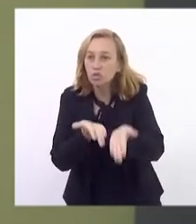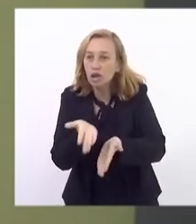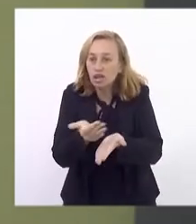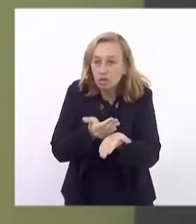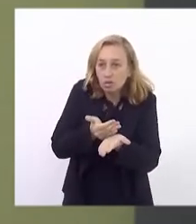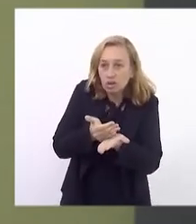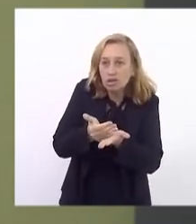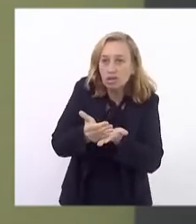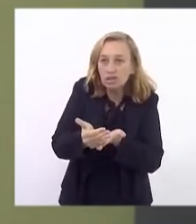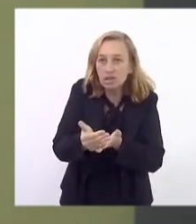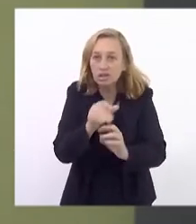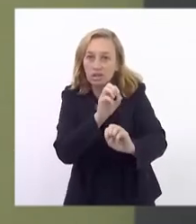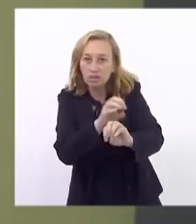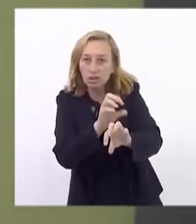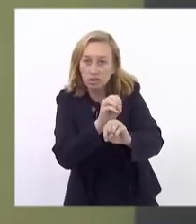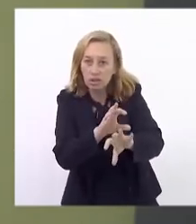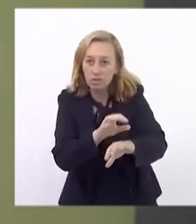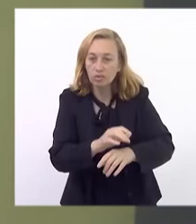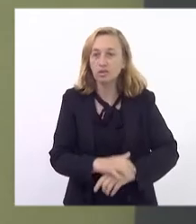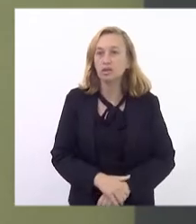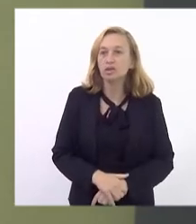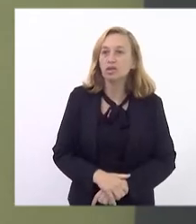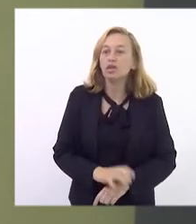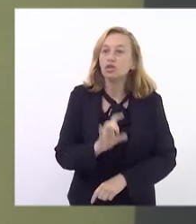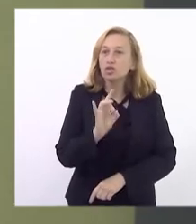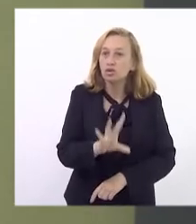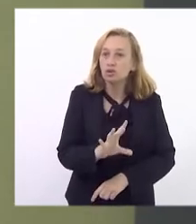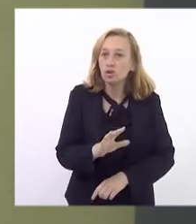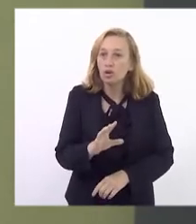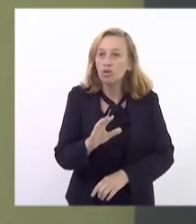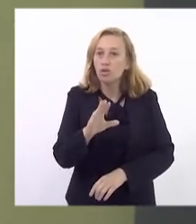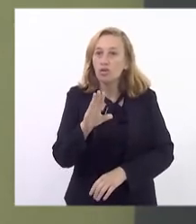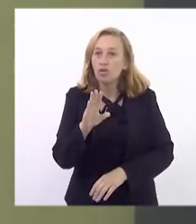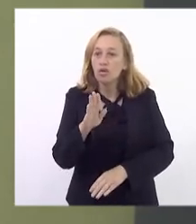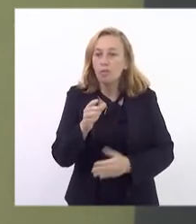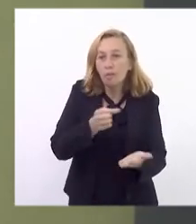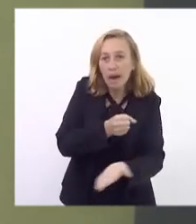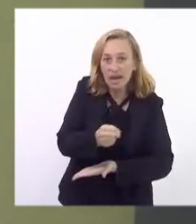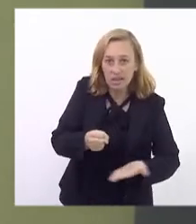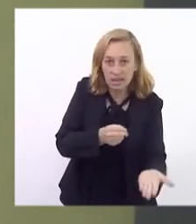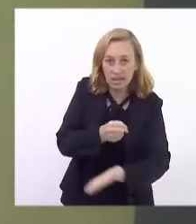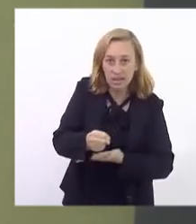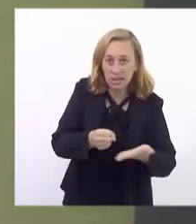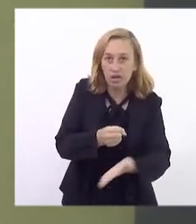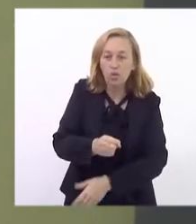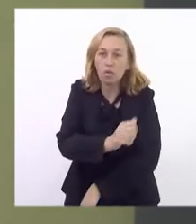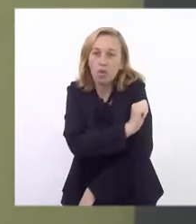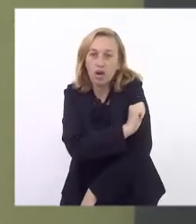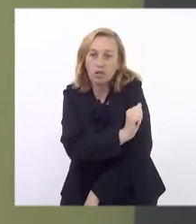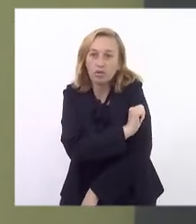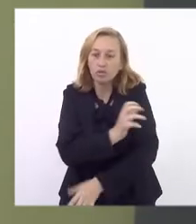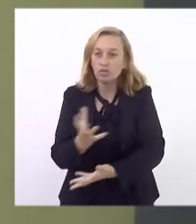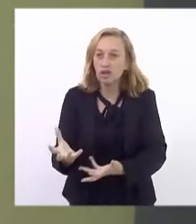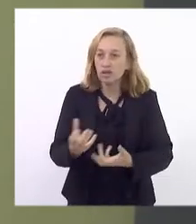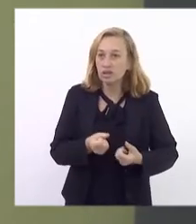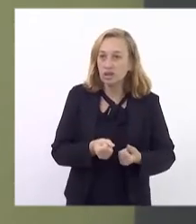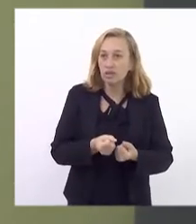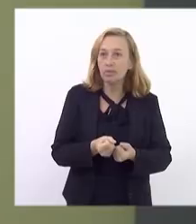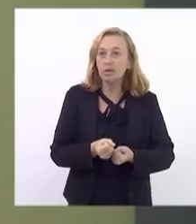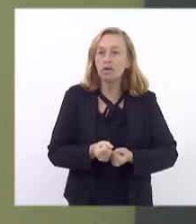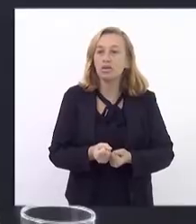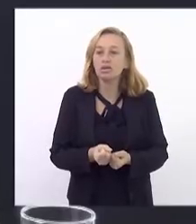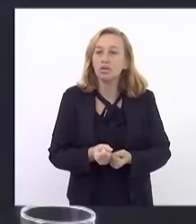inicial de educação ambiental. Somente a questão que for básica, né? Então, o aluno ele vai receber